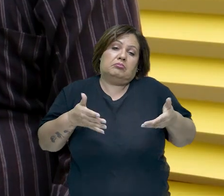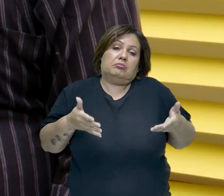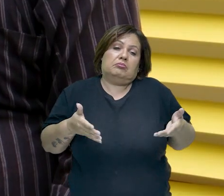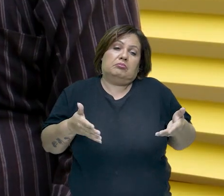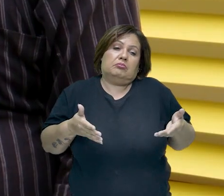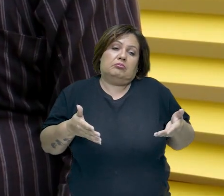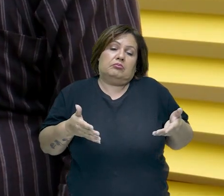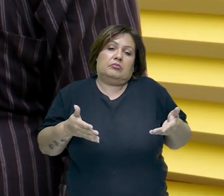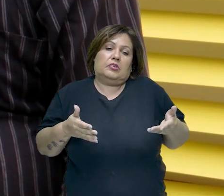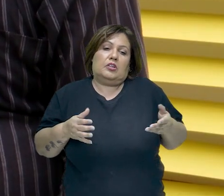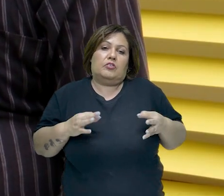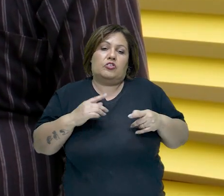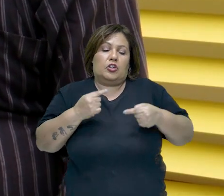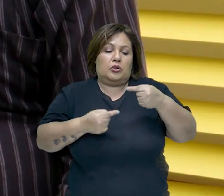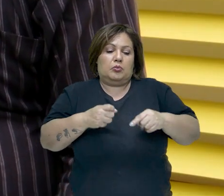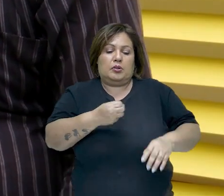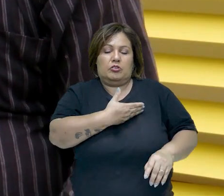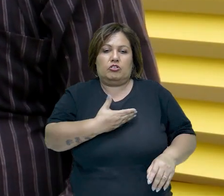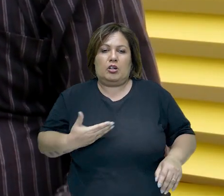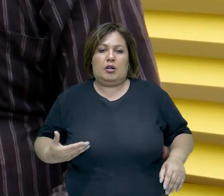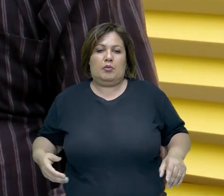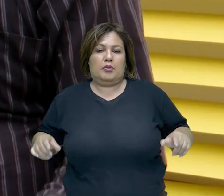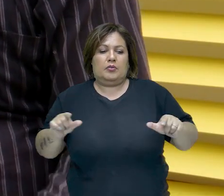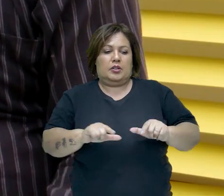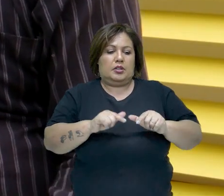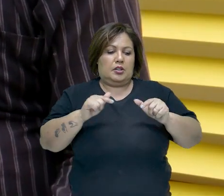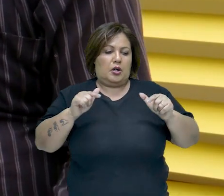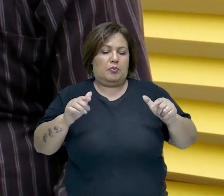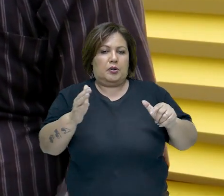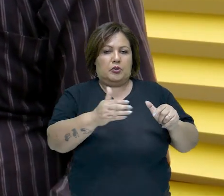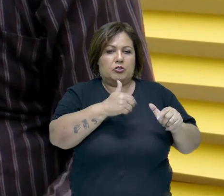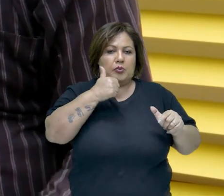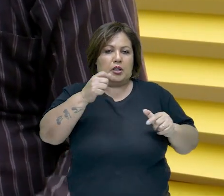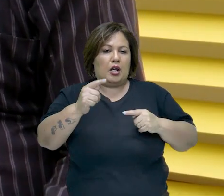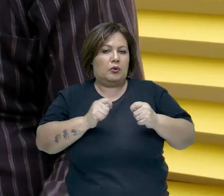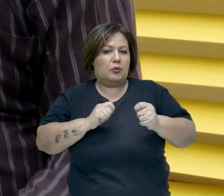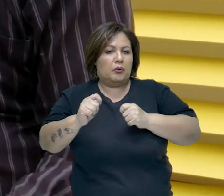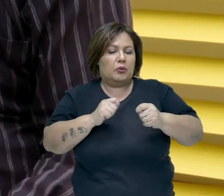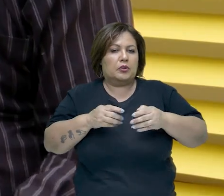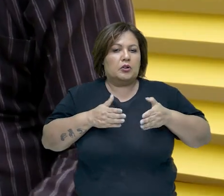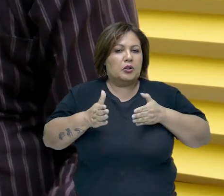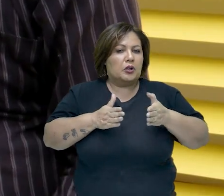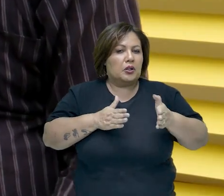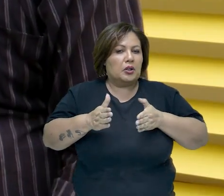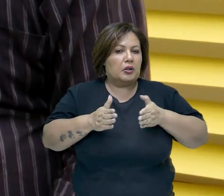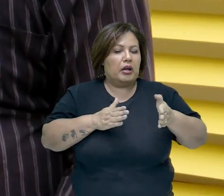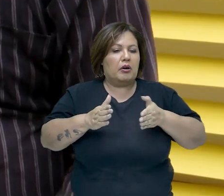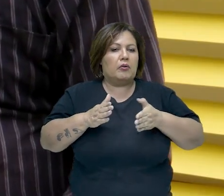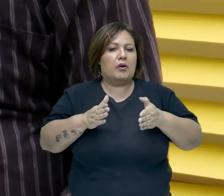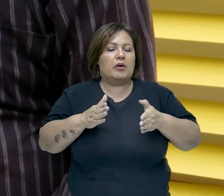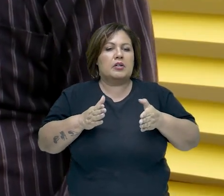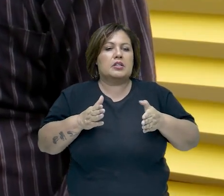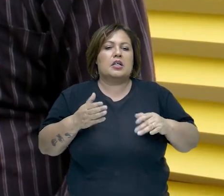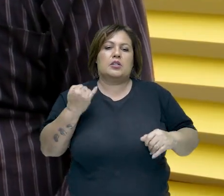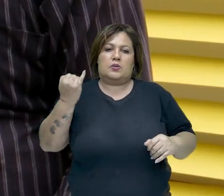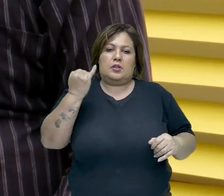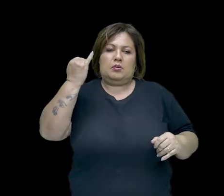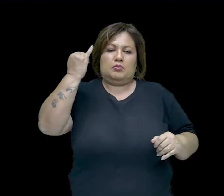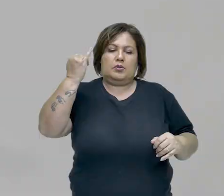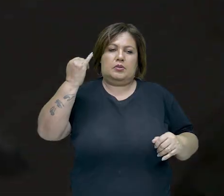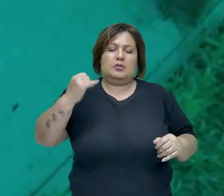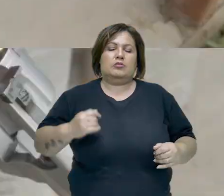Então, eu vejo que toda política pública que aumente a efetividade do controle e do acesso é